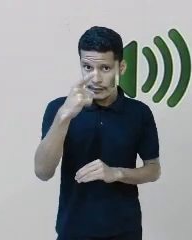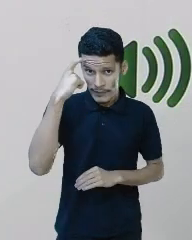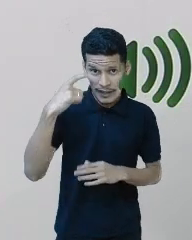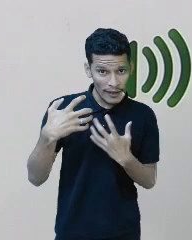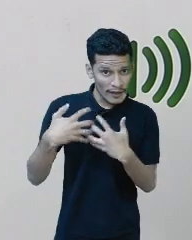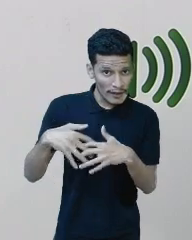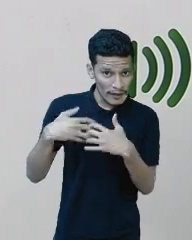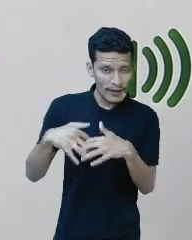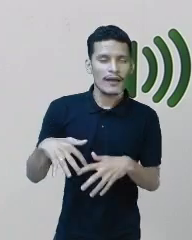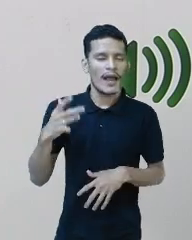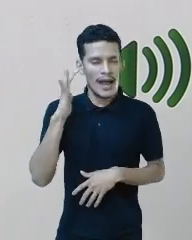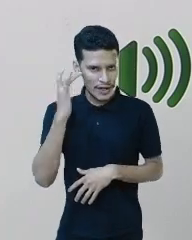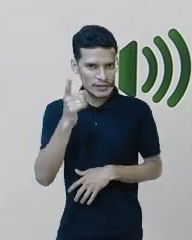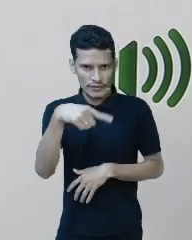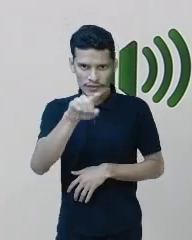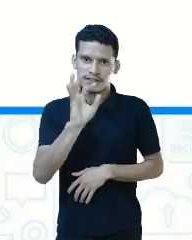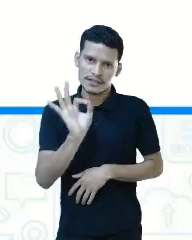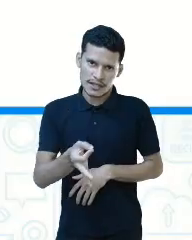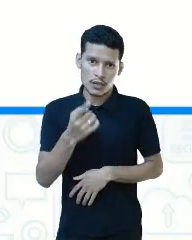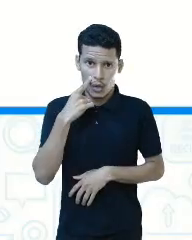Eu acho que você acertou. Vamos ver?